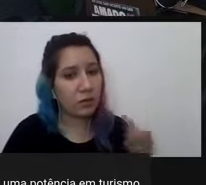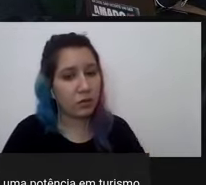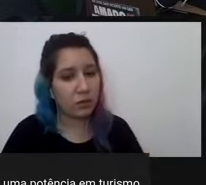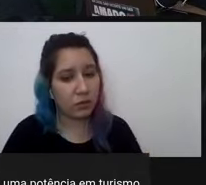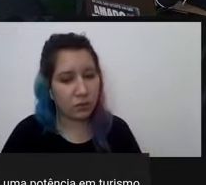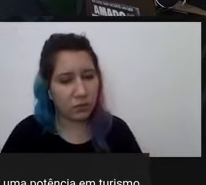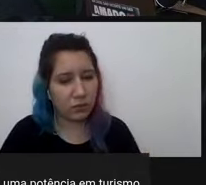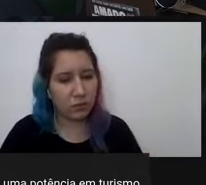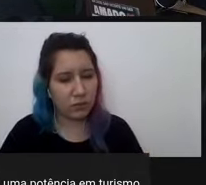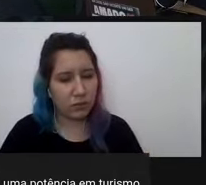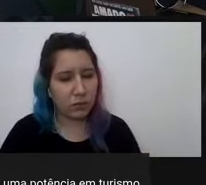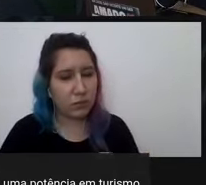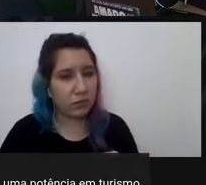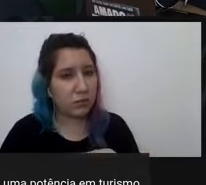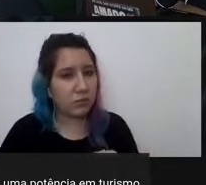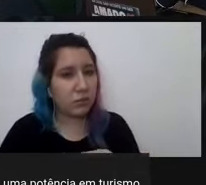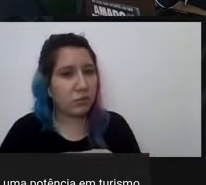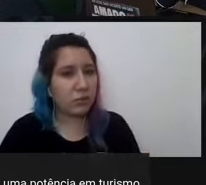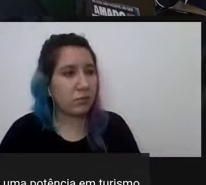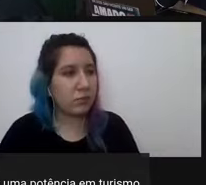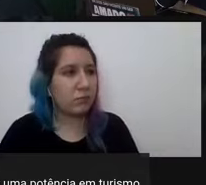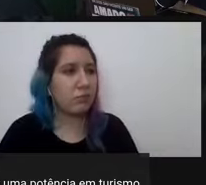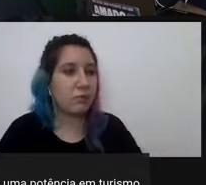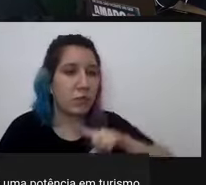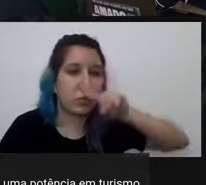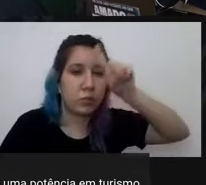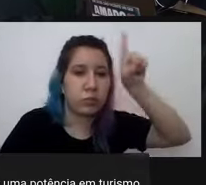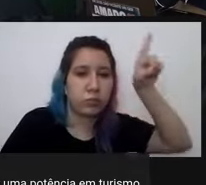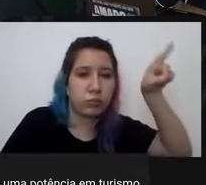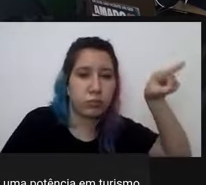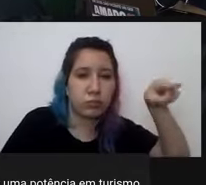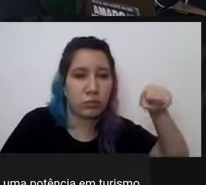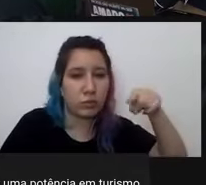tem o Marco Zero da cidade, que é um relógio de sol,